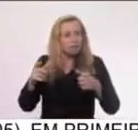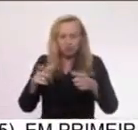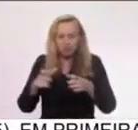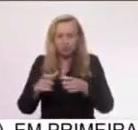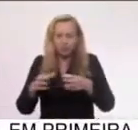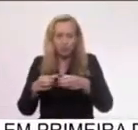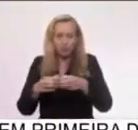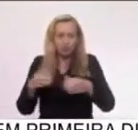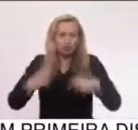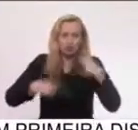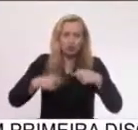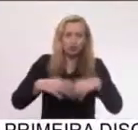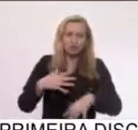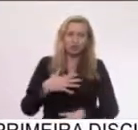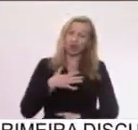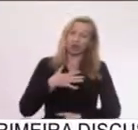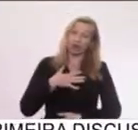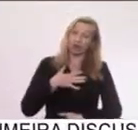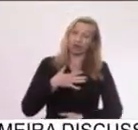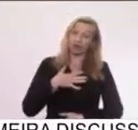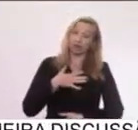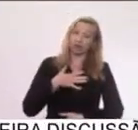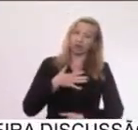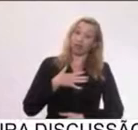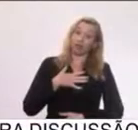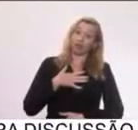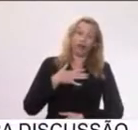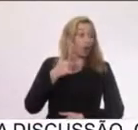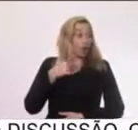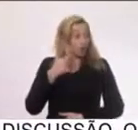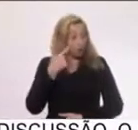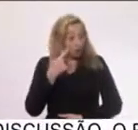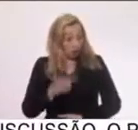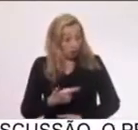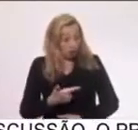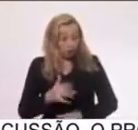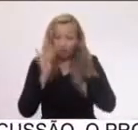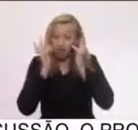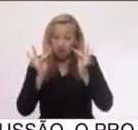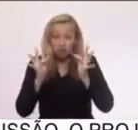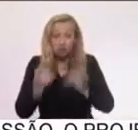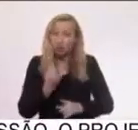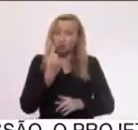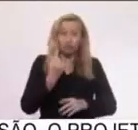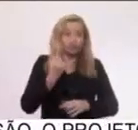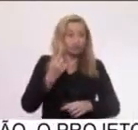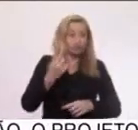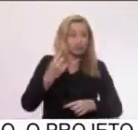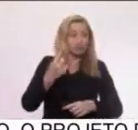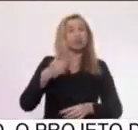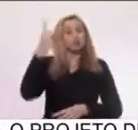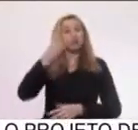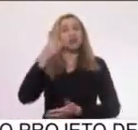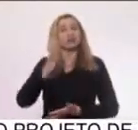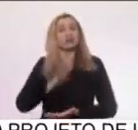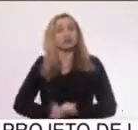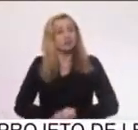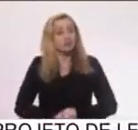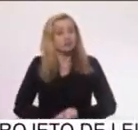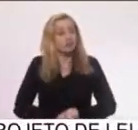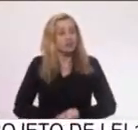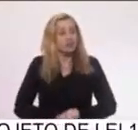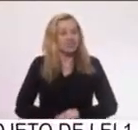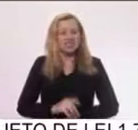deixa estupefato. Eu acabei de ver aqui um testemunho de um deputado